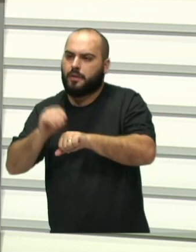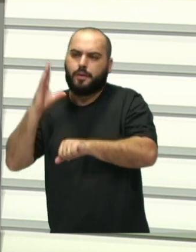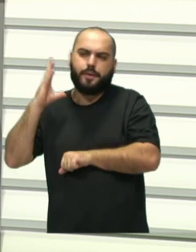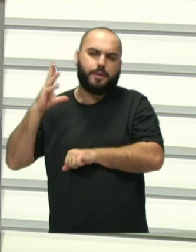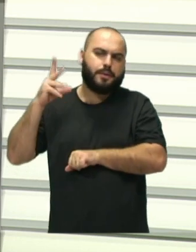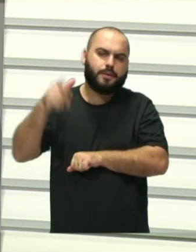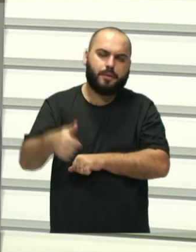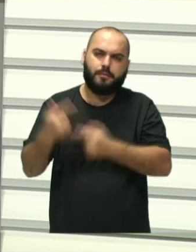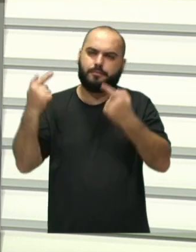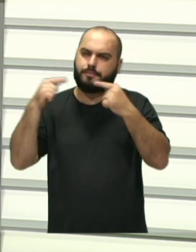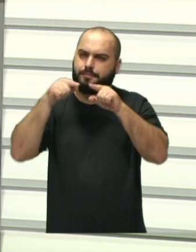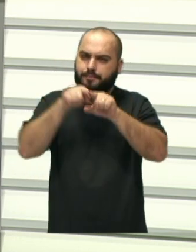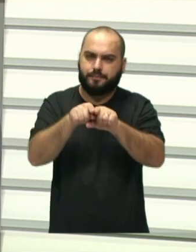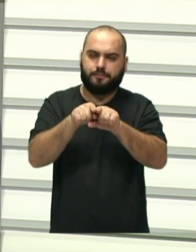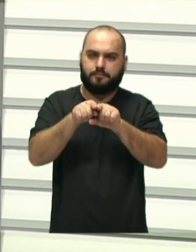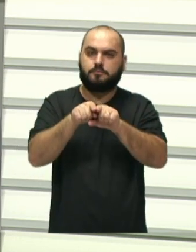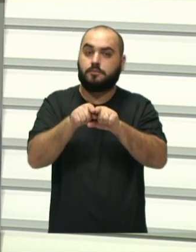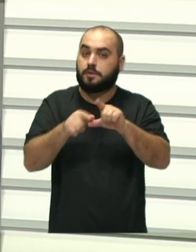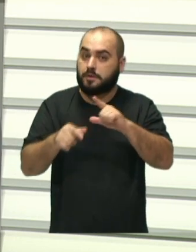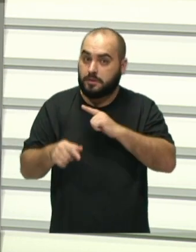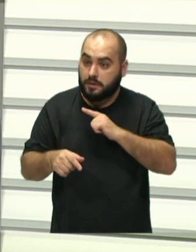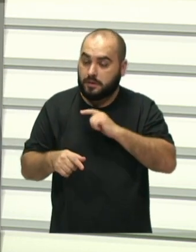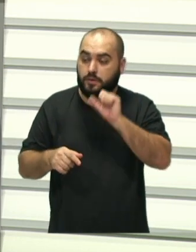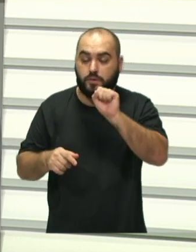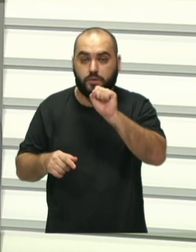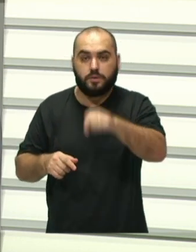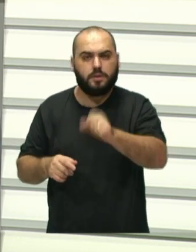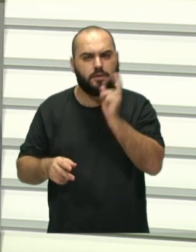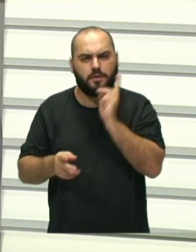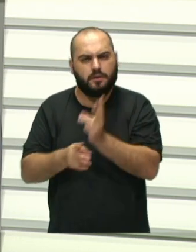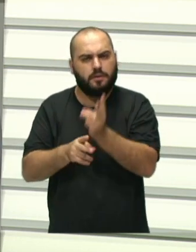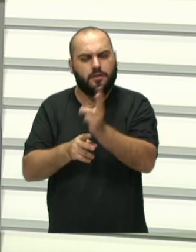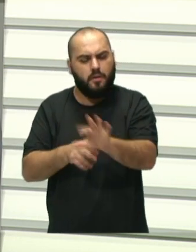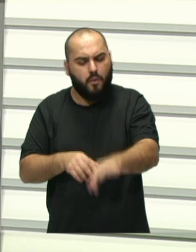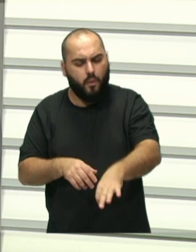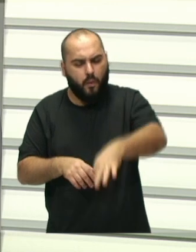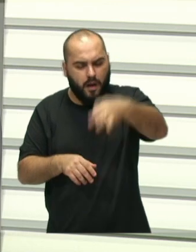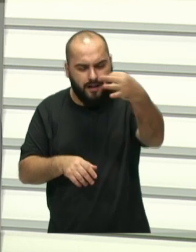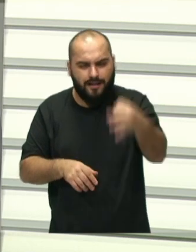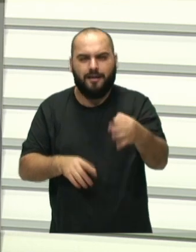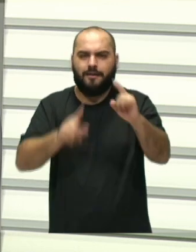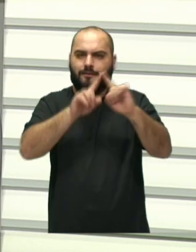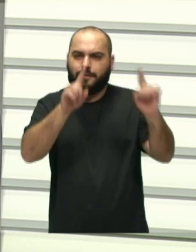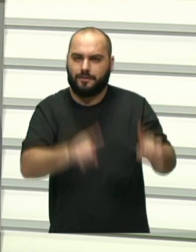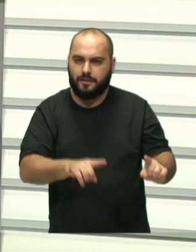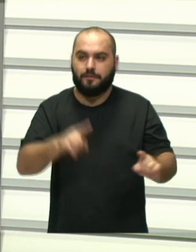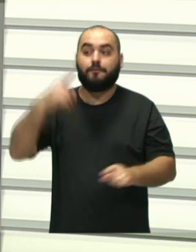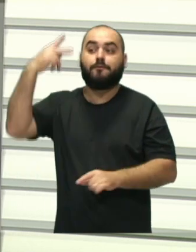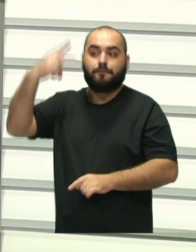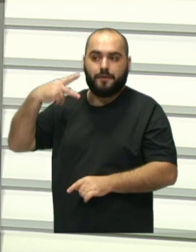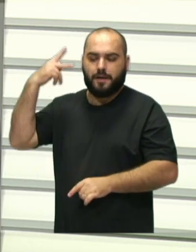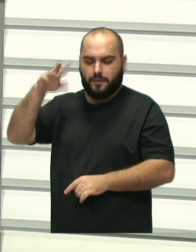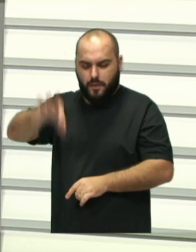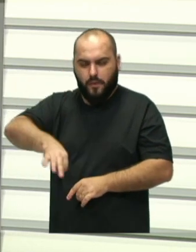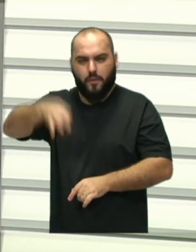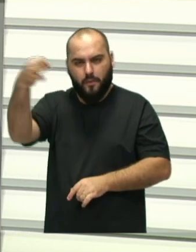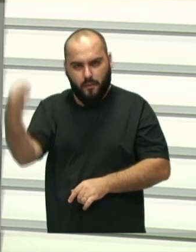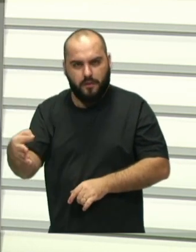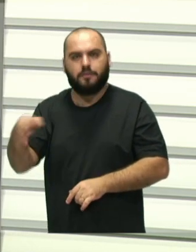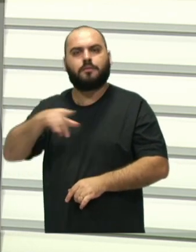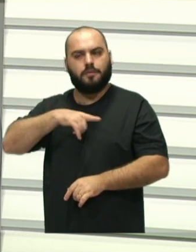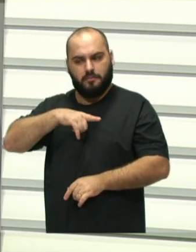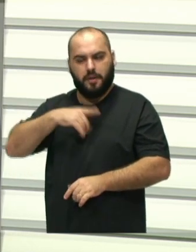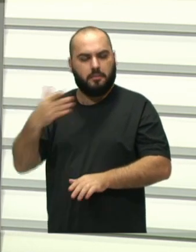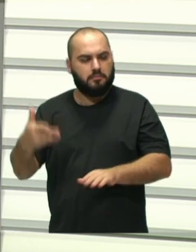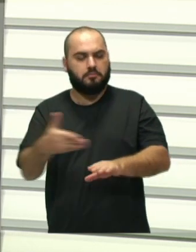procedimentos e isso dando e ampliando o a qualidade dos Servidores dos próprios vereadores que também não está convidada a